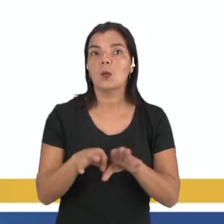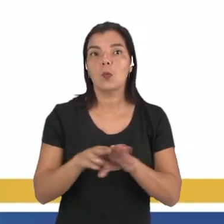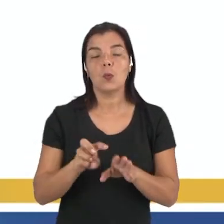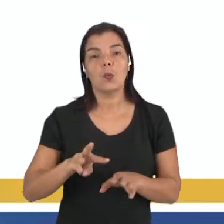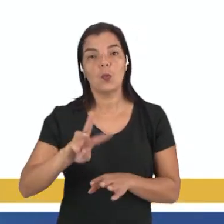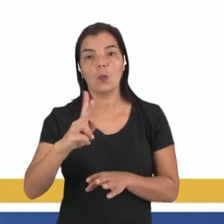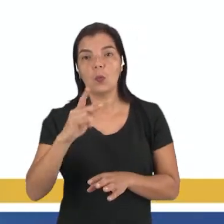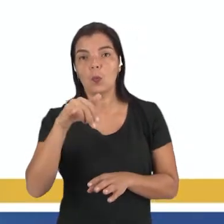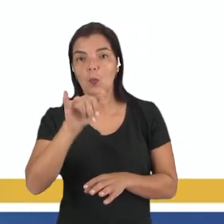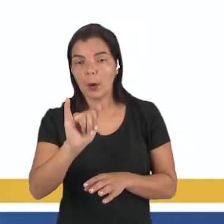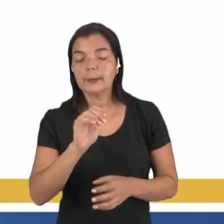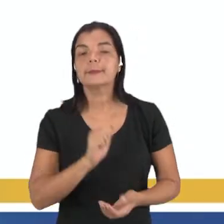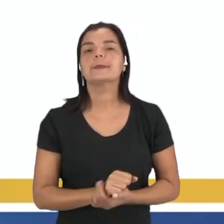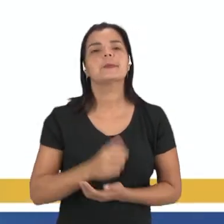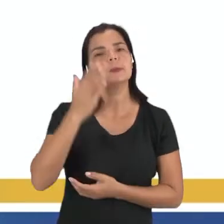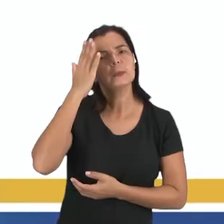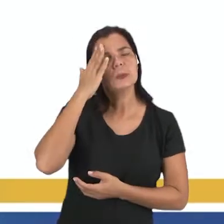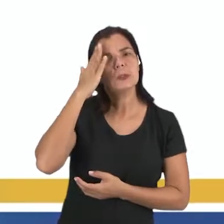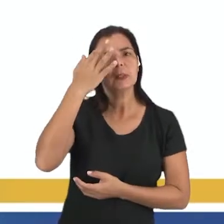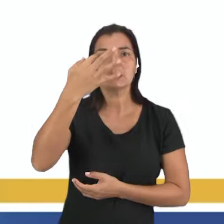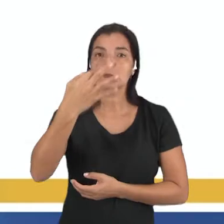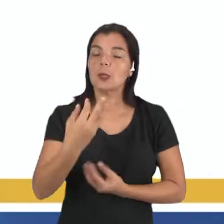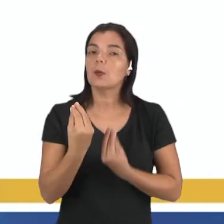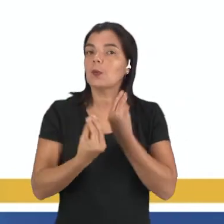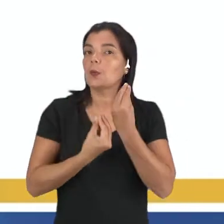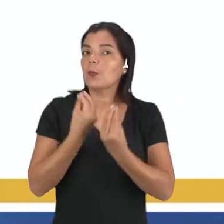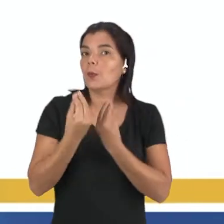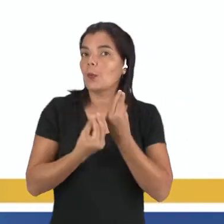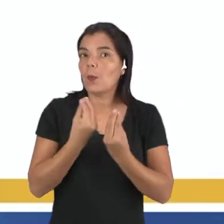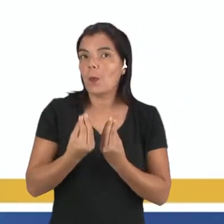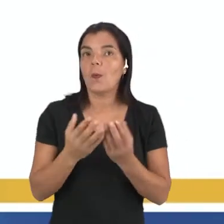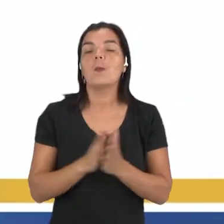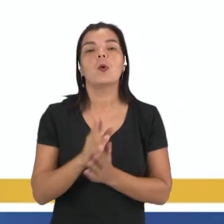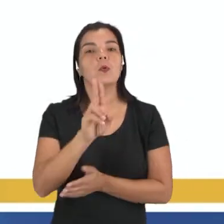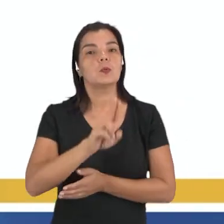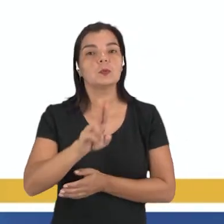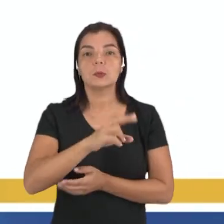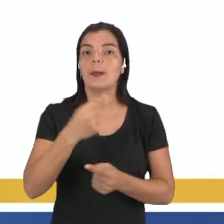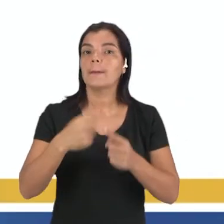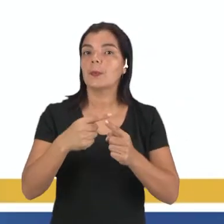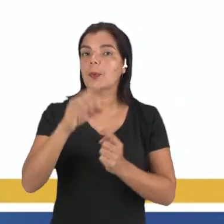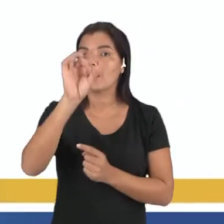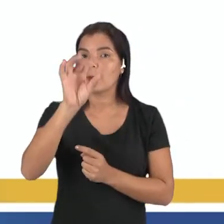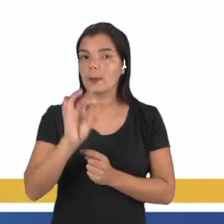ok? Agora vamos entender certinho como, quando, por que usar cada uma dessas.